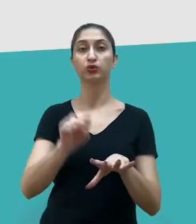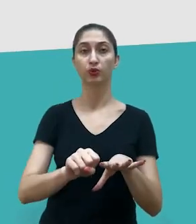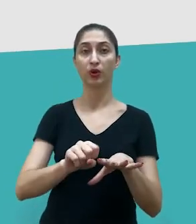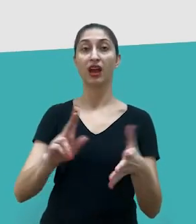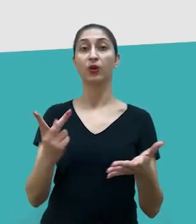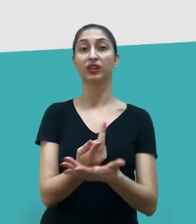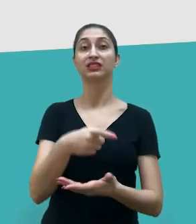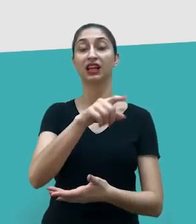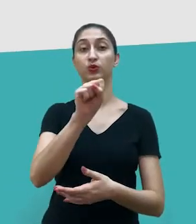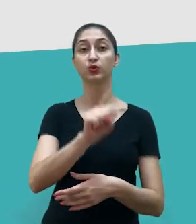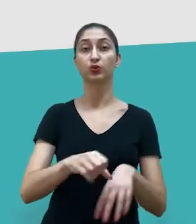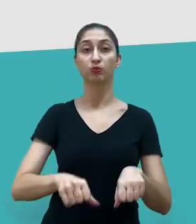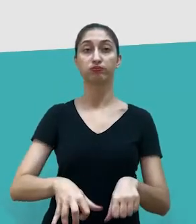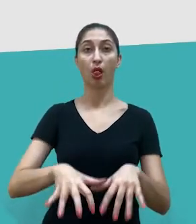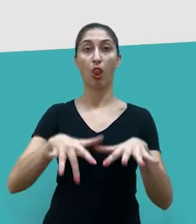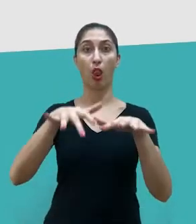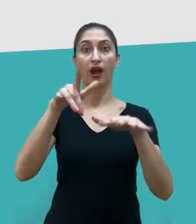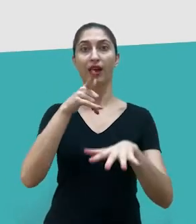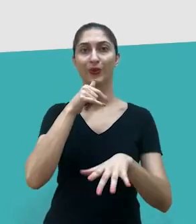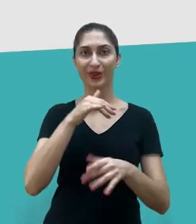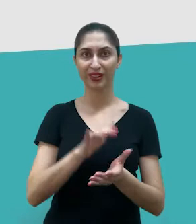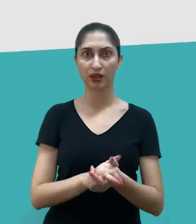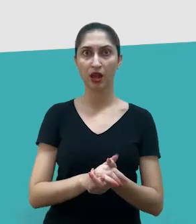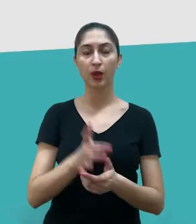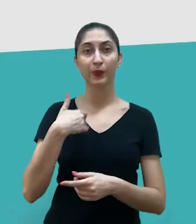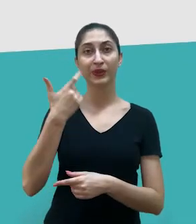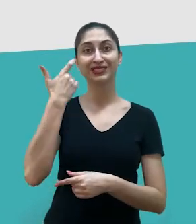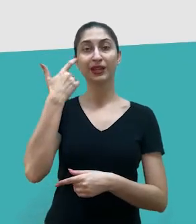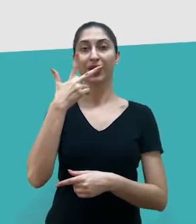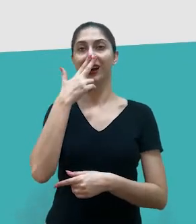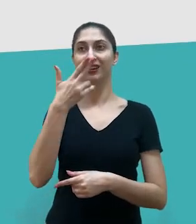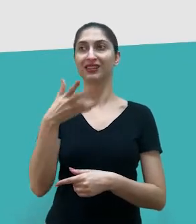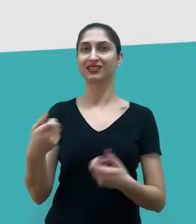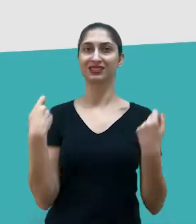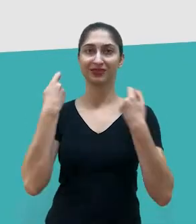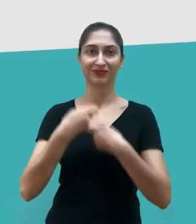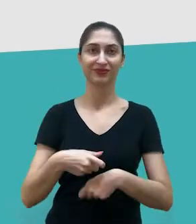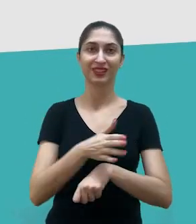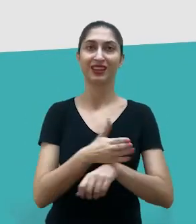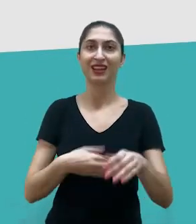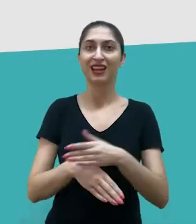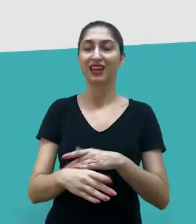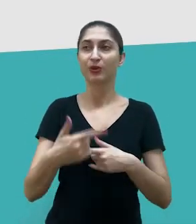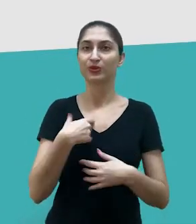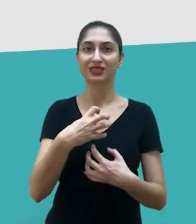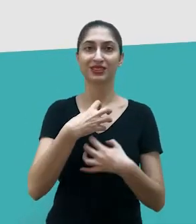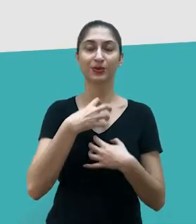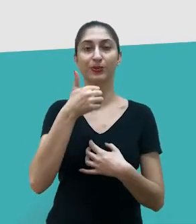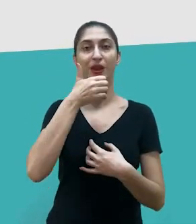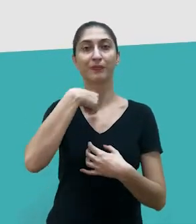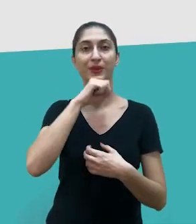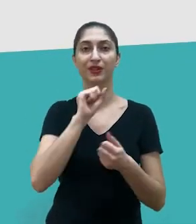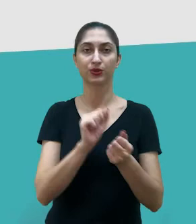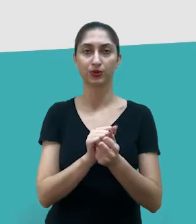enorme, porque é uma parte, né? Quando eu visto o blazer, eu sinto que eu estou com a minha mãe. E, por fim,